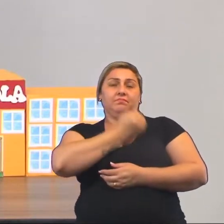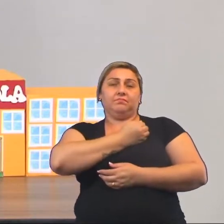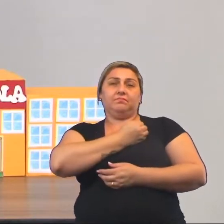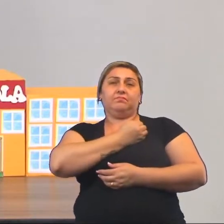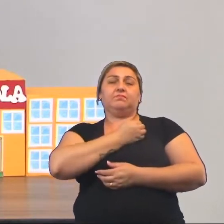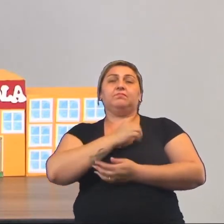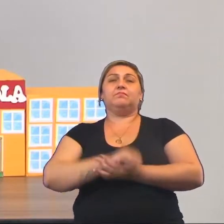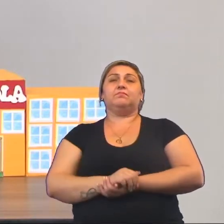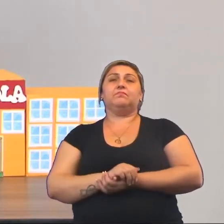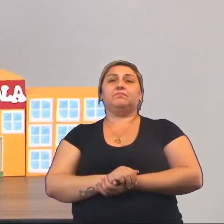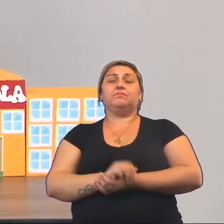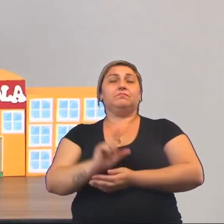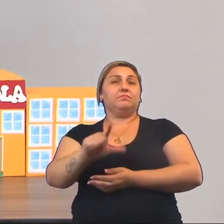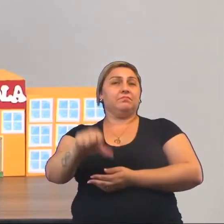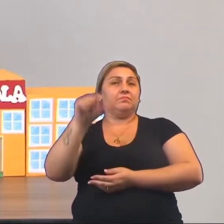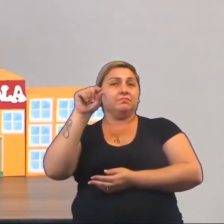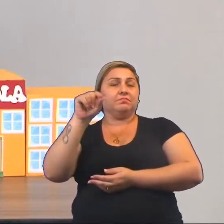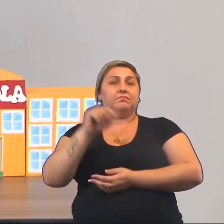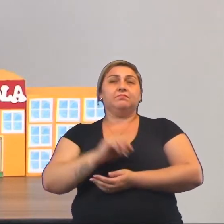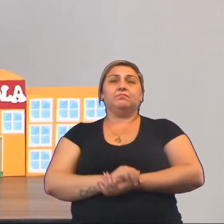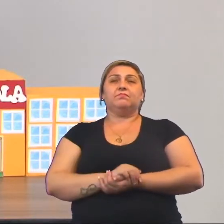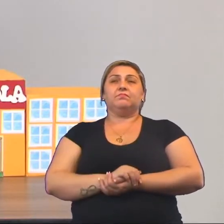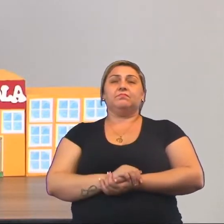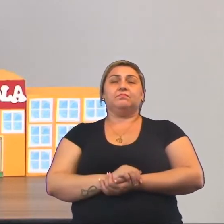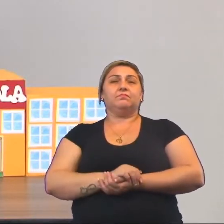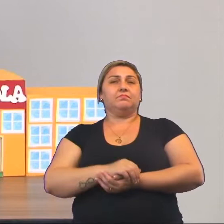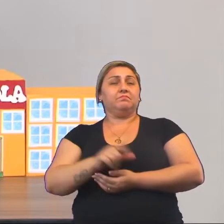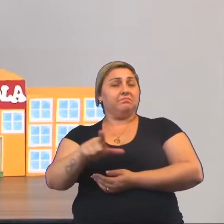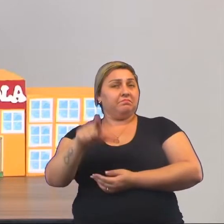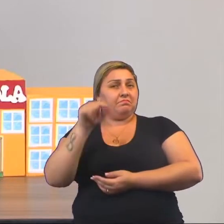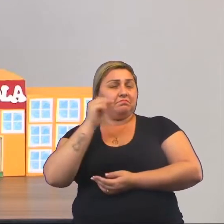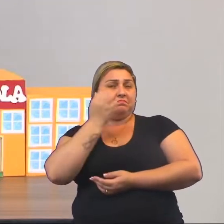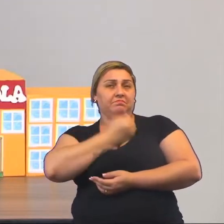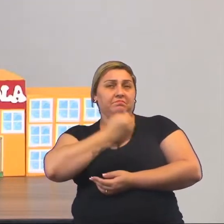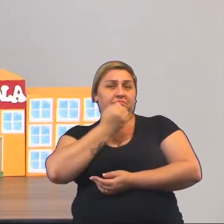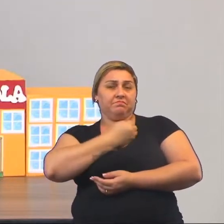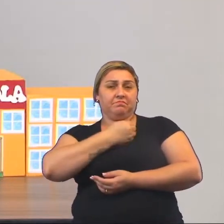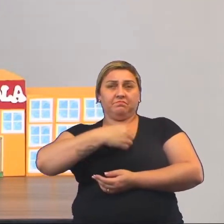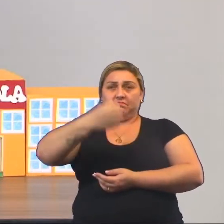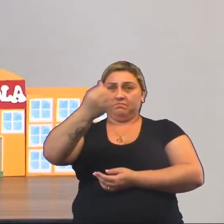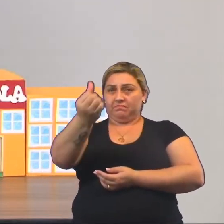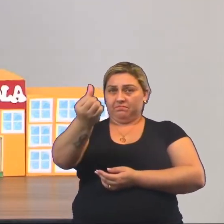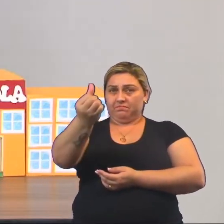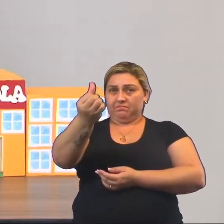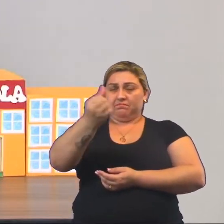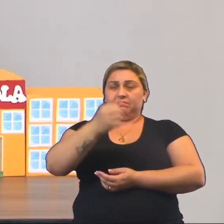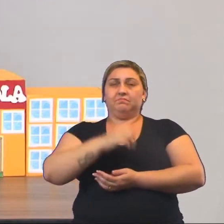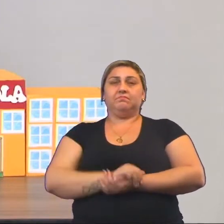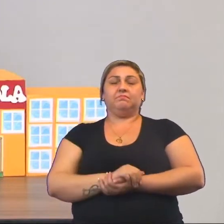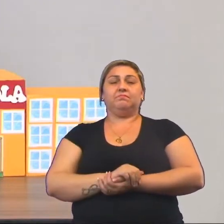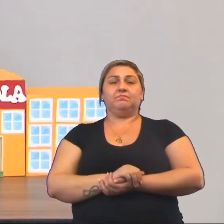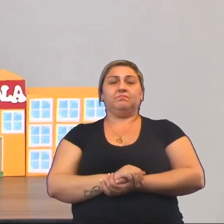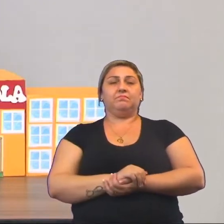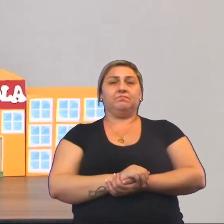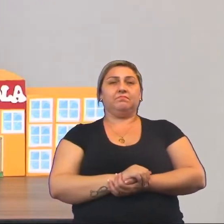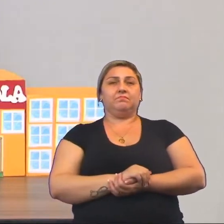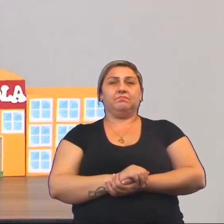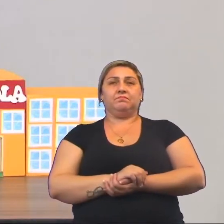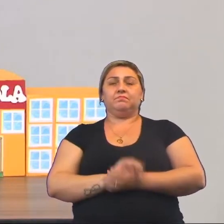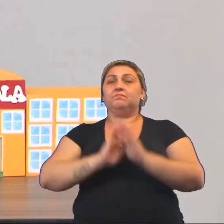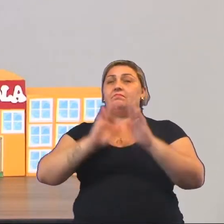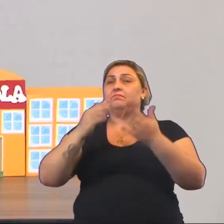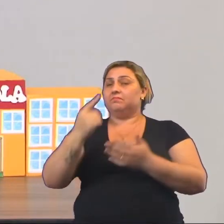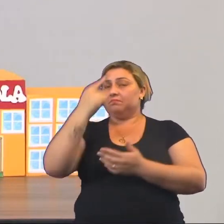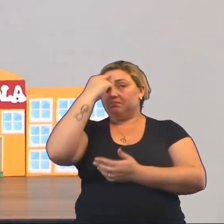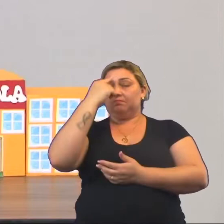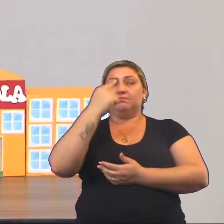Que número será que eu escolho? Ah, eu acho que eu vou escolher o número 6. Número 6. Que